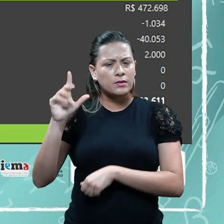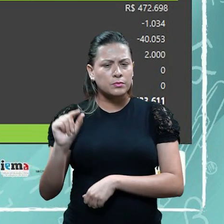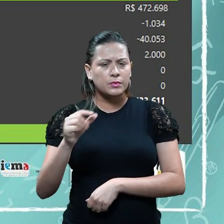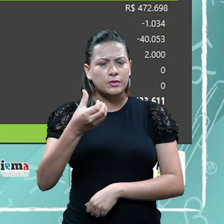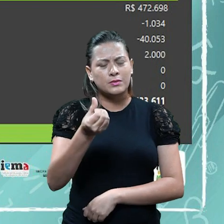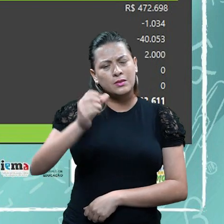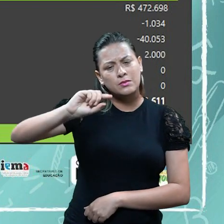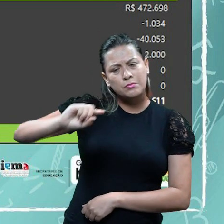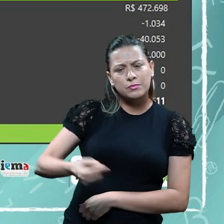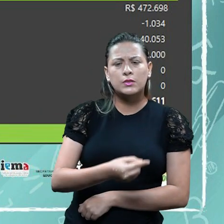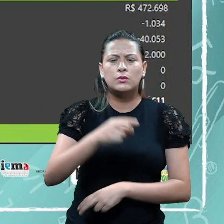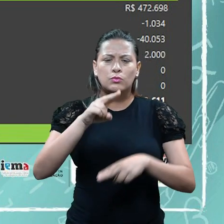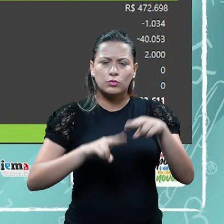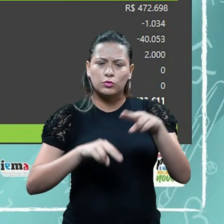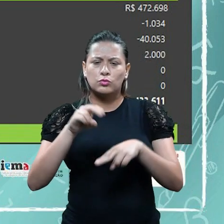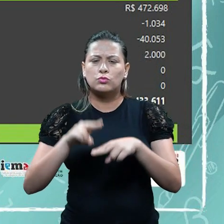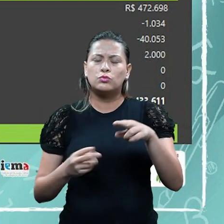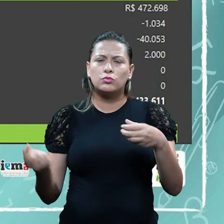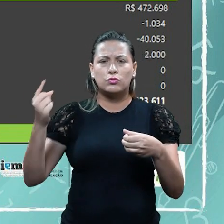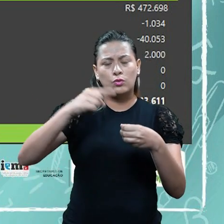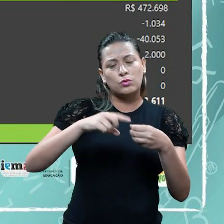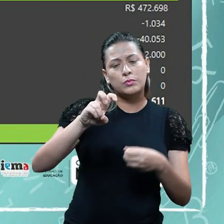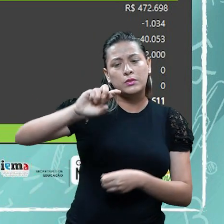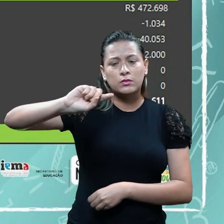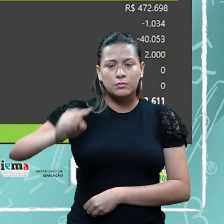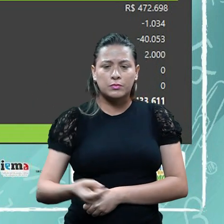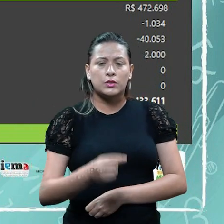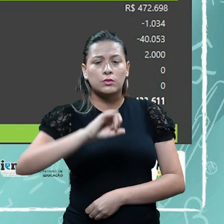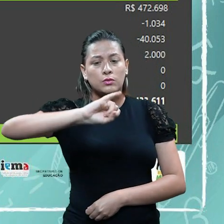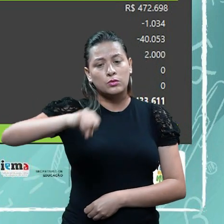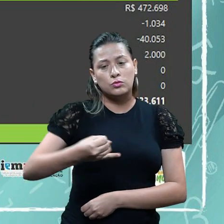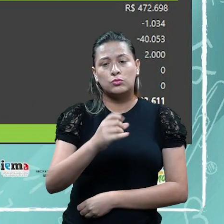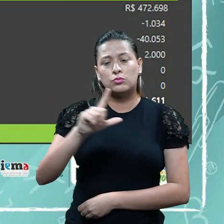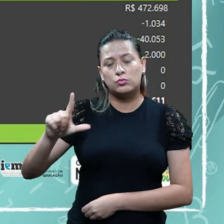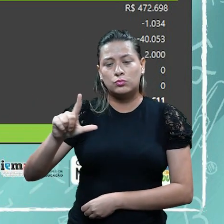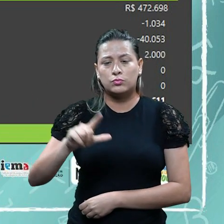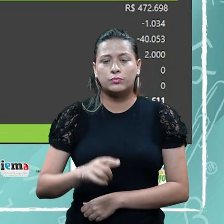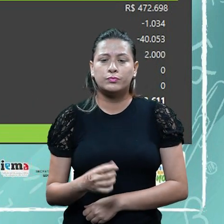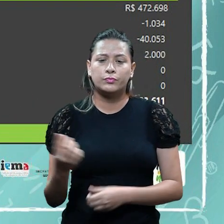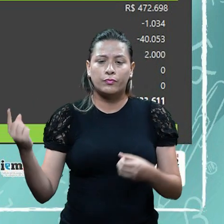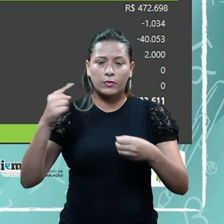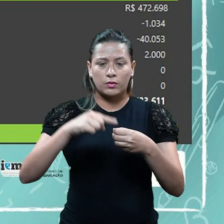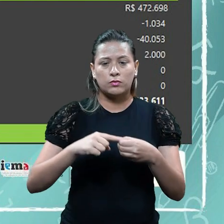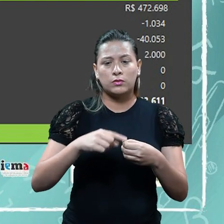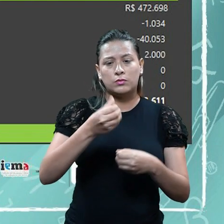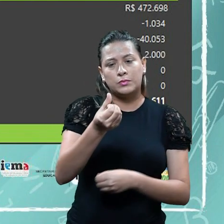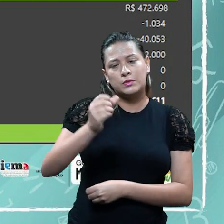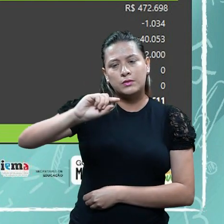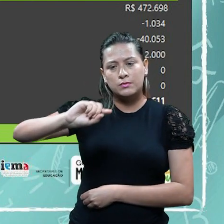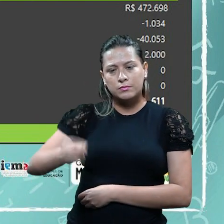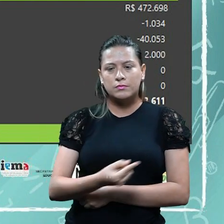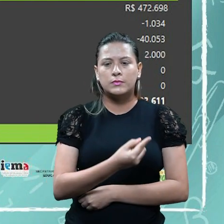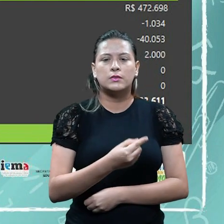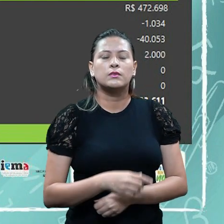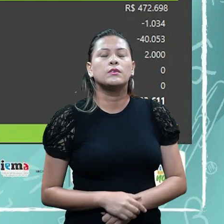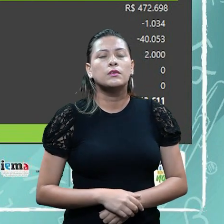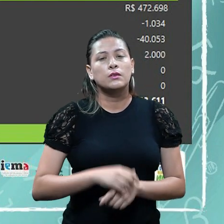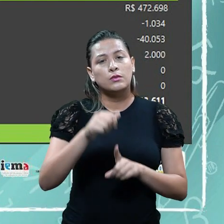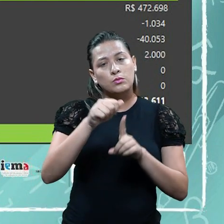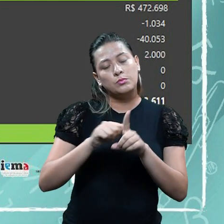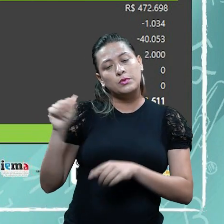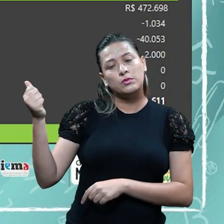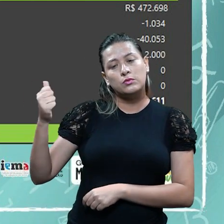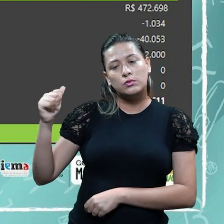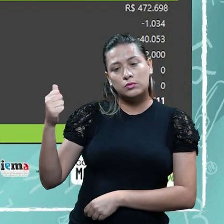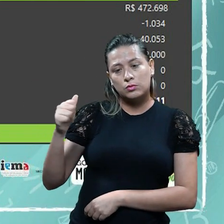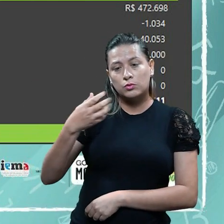6.078. Junho voltou para 5 mil, julho aumentou para 6 mil. E agosto o desconto foi bem menor, 400. Então a gente por aqui já pode